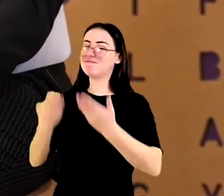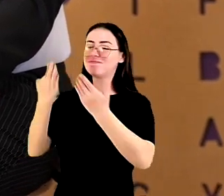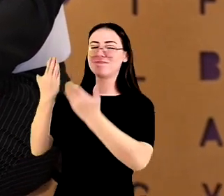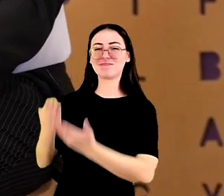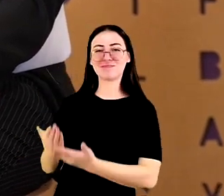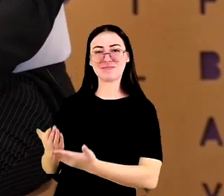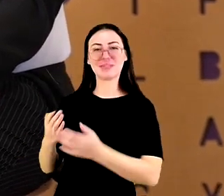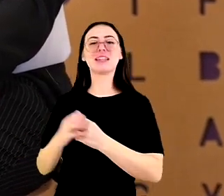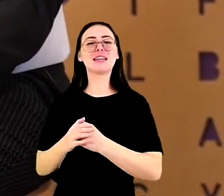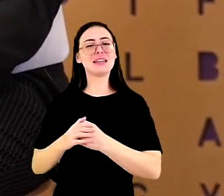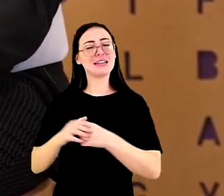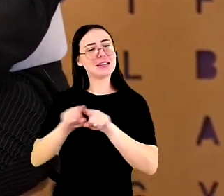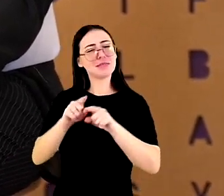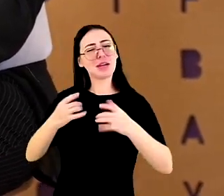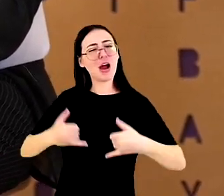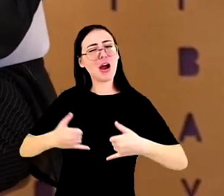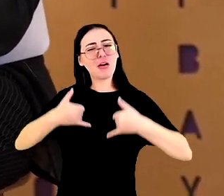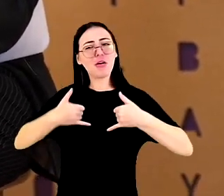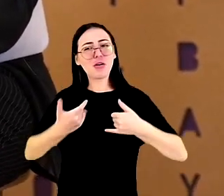alguns, a gente tem